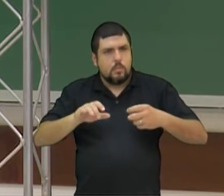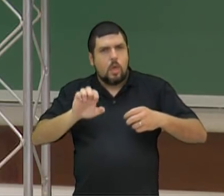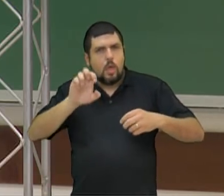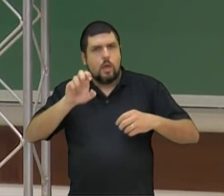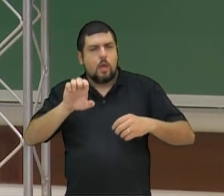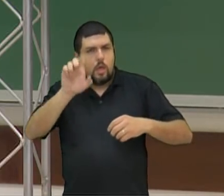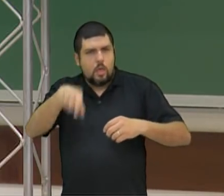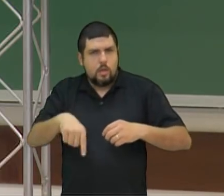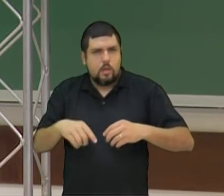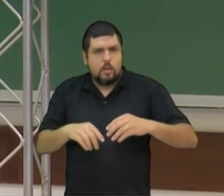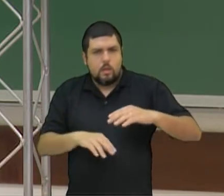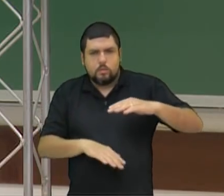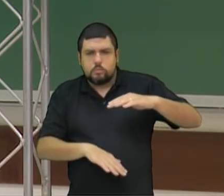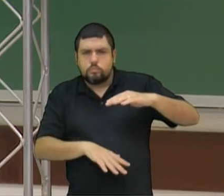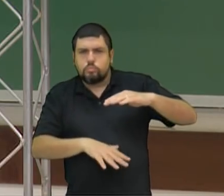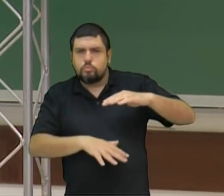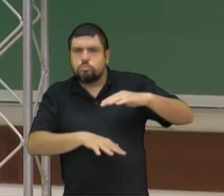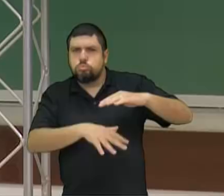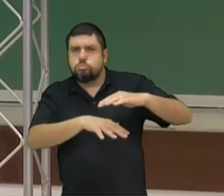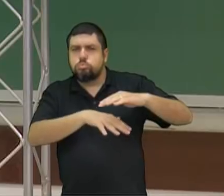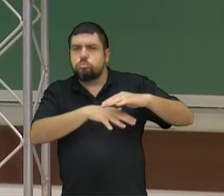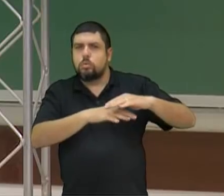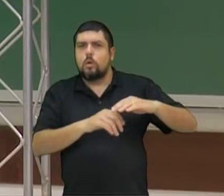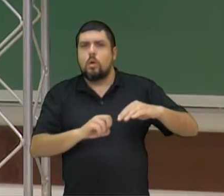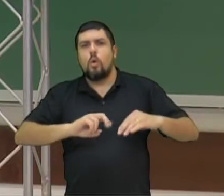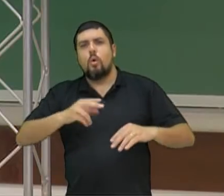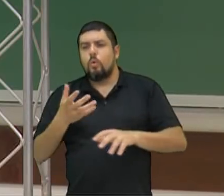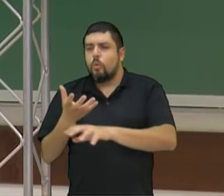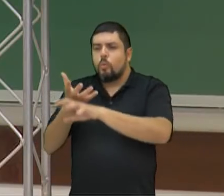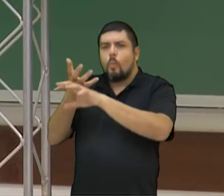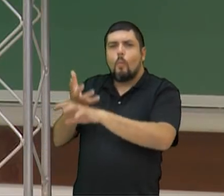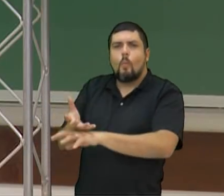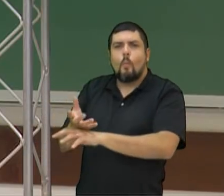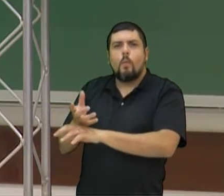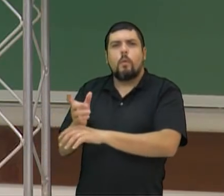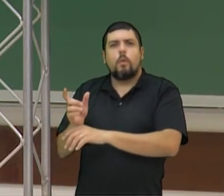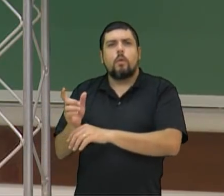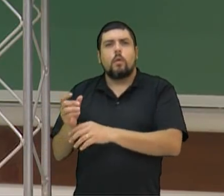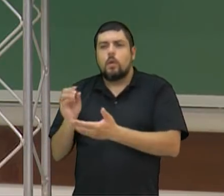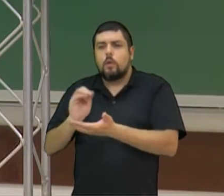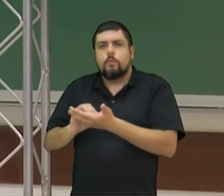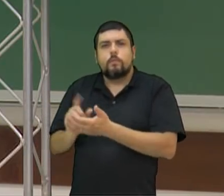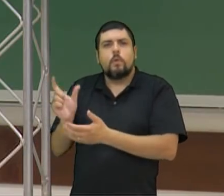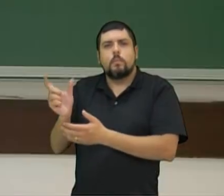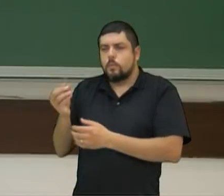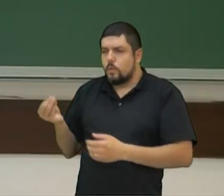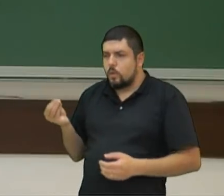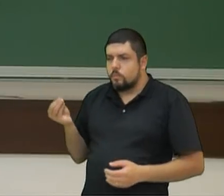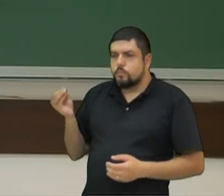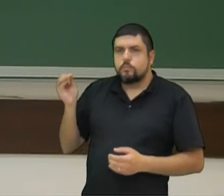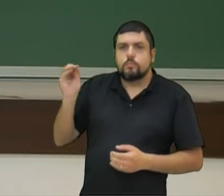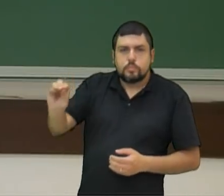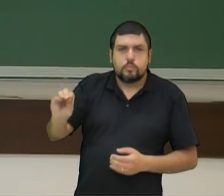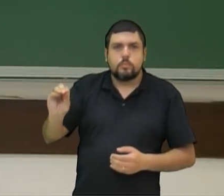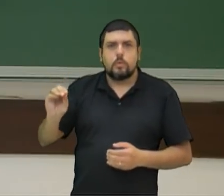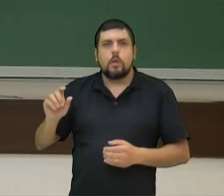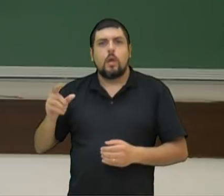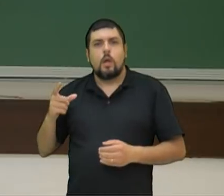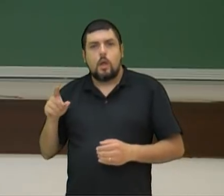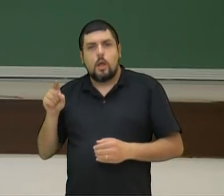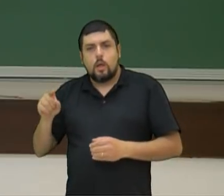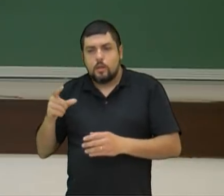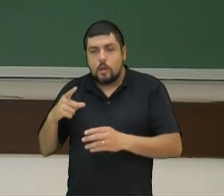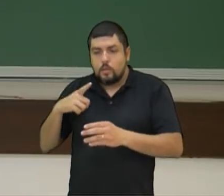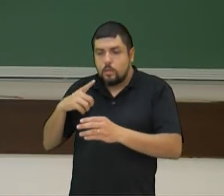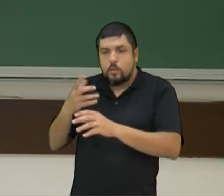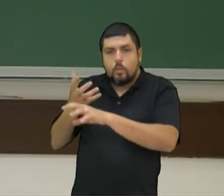preenchido por alguma coisa, né? A enchente, o que está acontecendo na enchente? As ruas estão sendo alagadas, estão se enchendo de